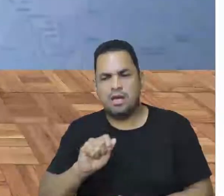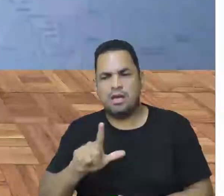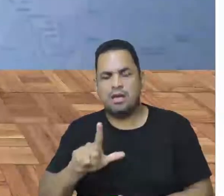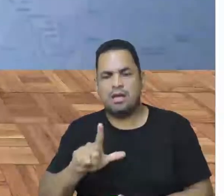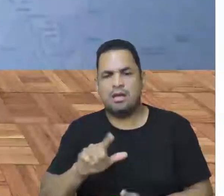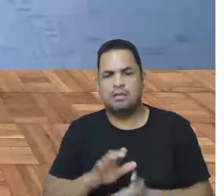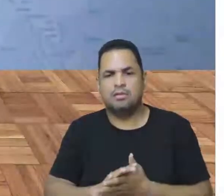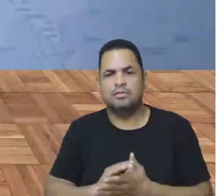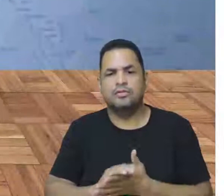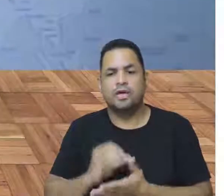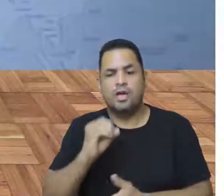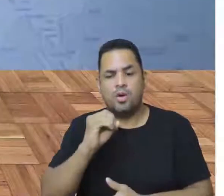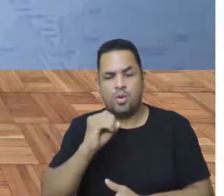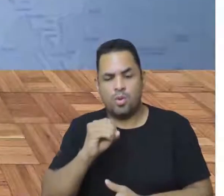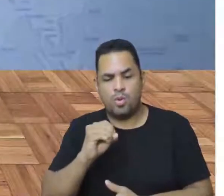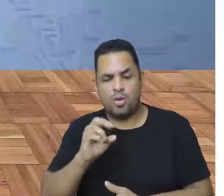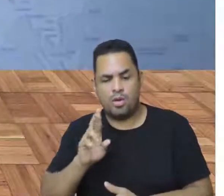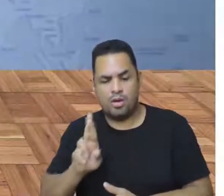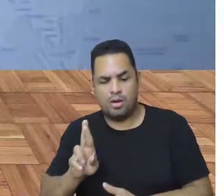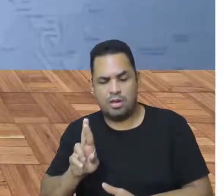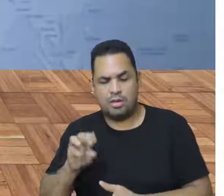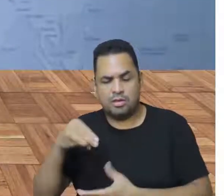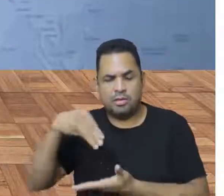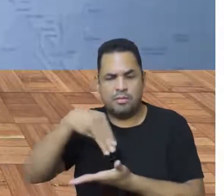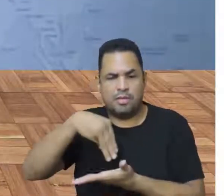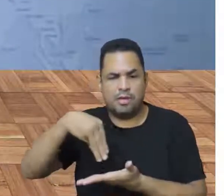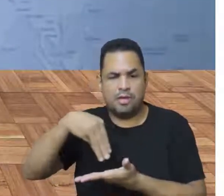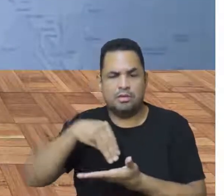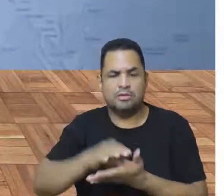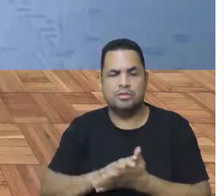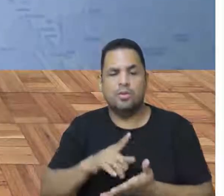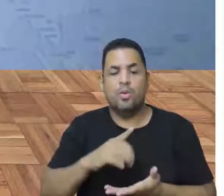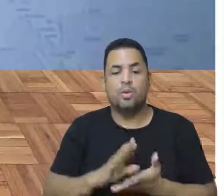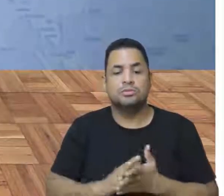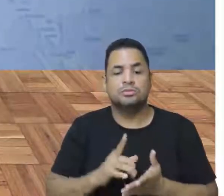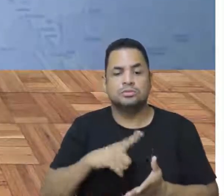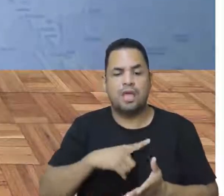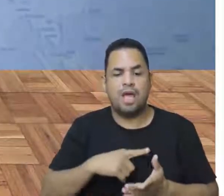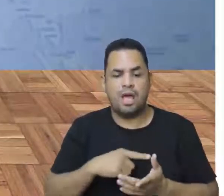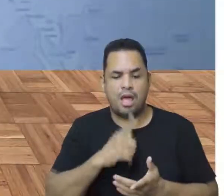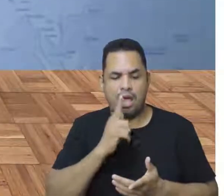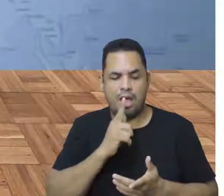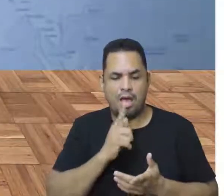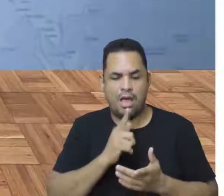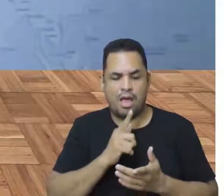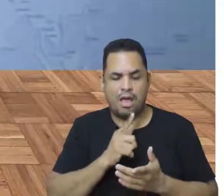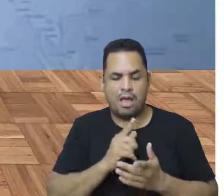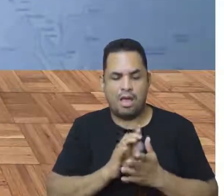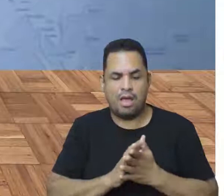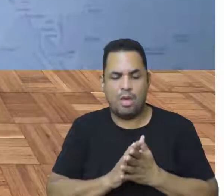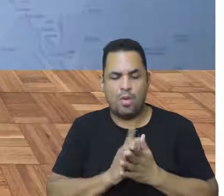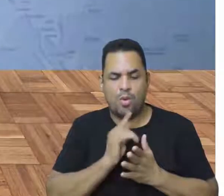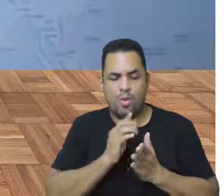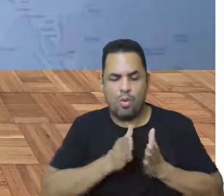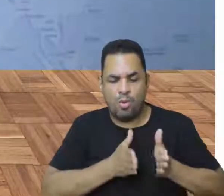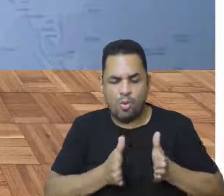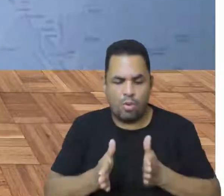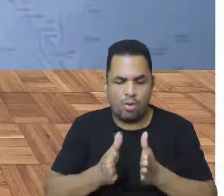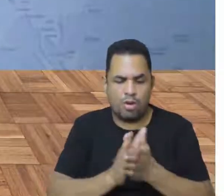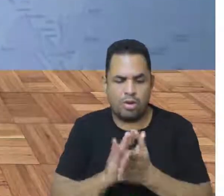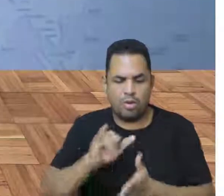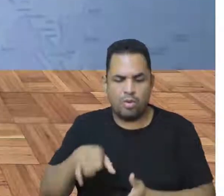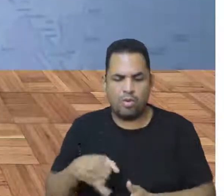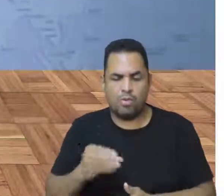Fica no Oriente Médio, lá onde tem o Rio Jordão. Eu não estou me referindo ao conflito, eu estou